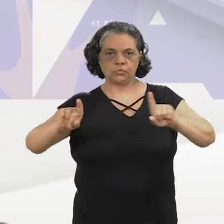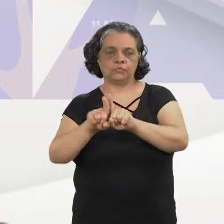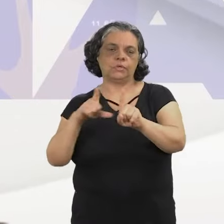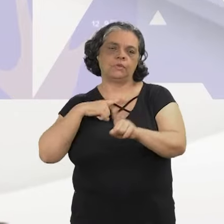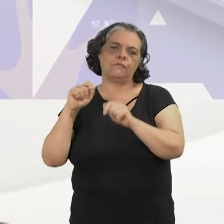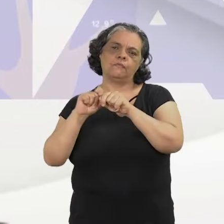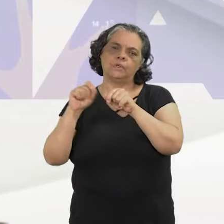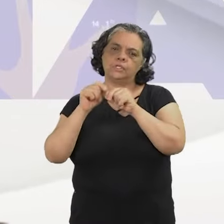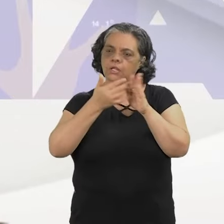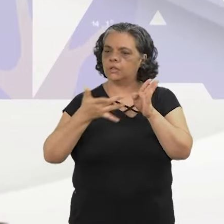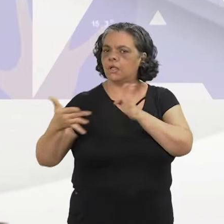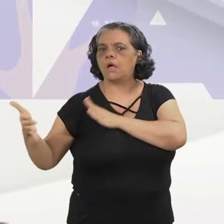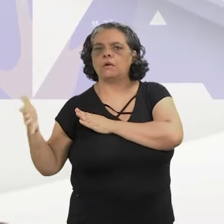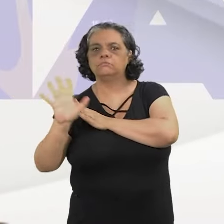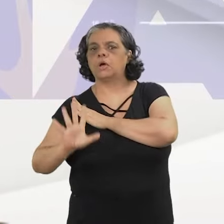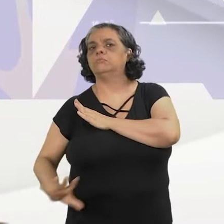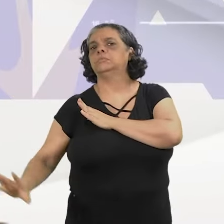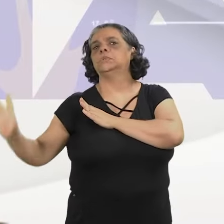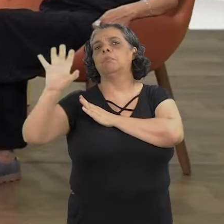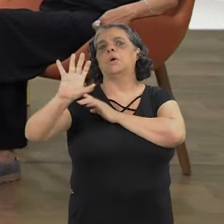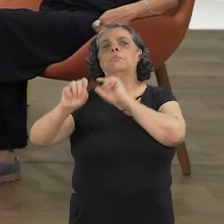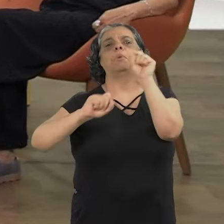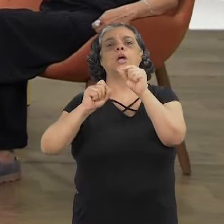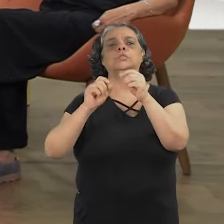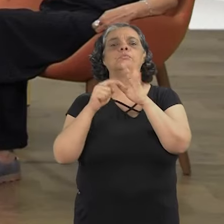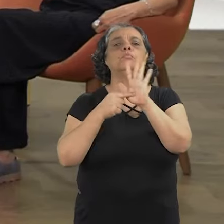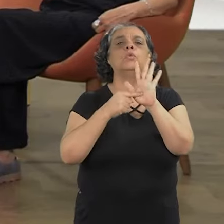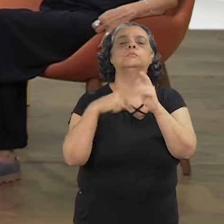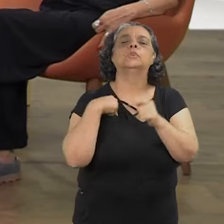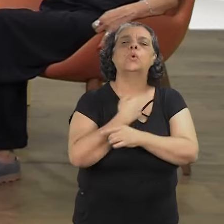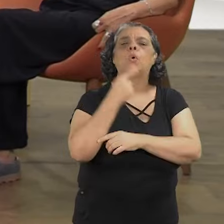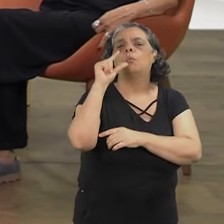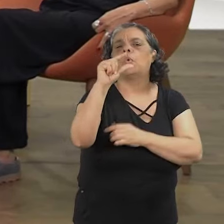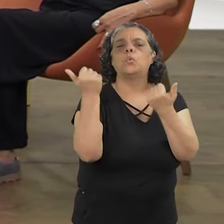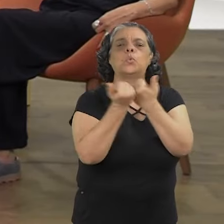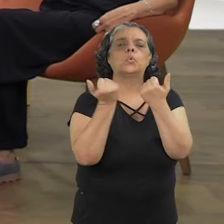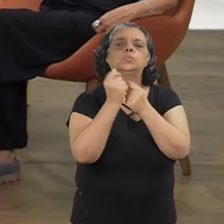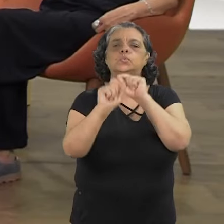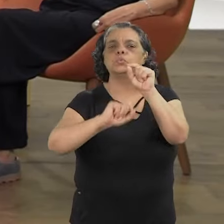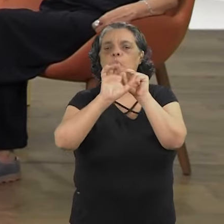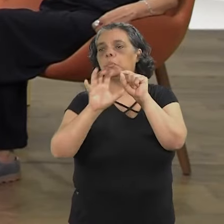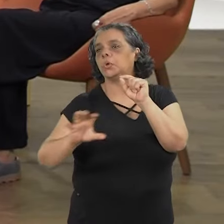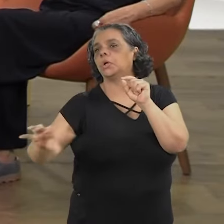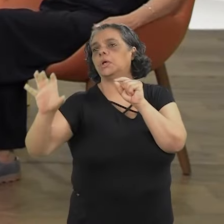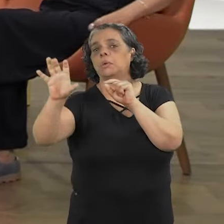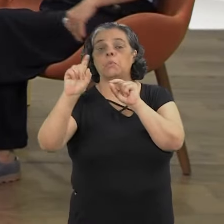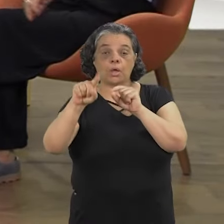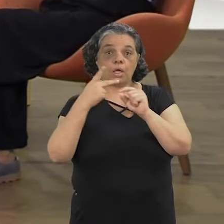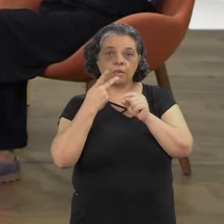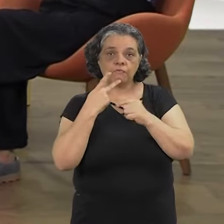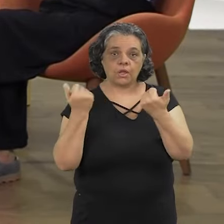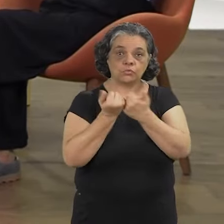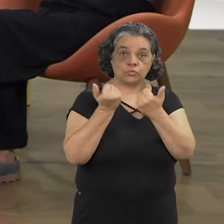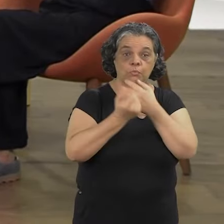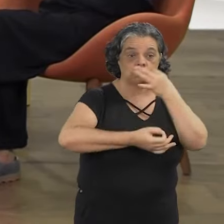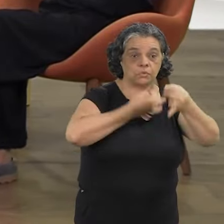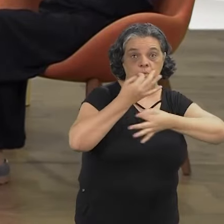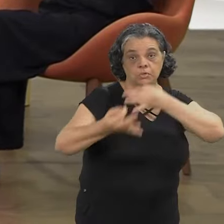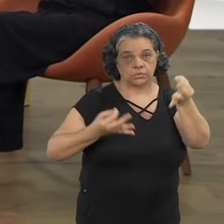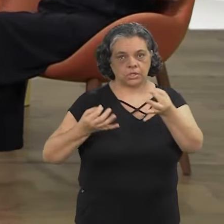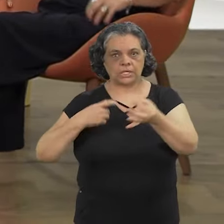vocês fizeram nesse mapeamento mas compartilha com a gente um pouco mais sobre eles porque eles dão essa essas